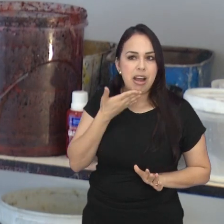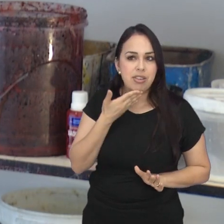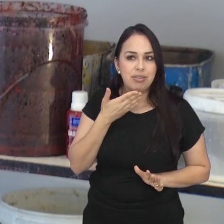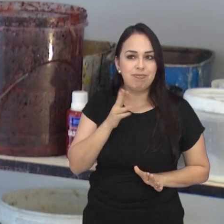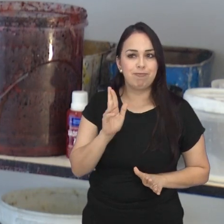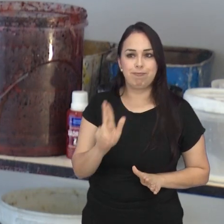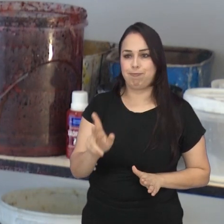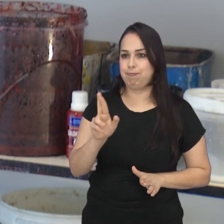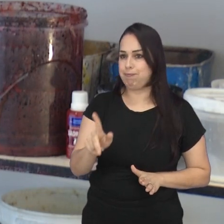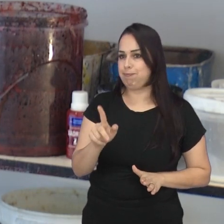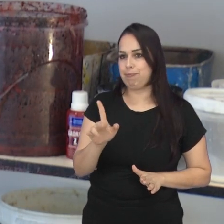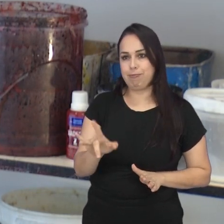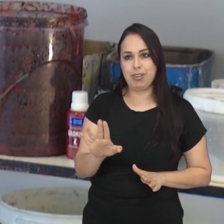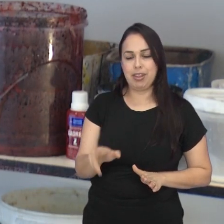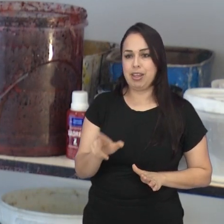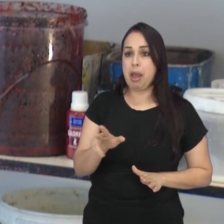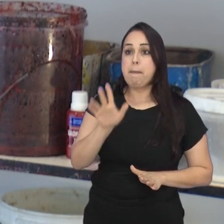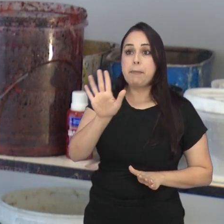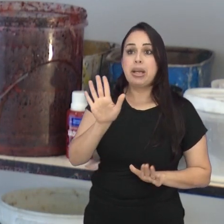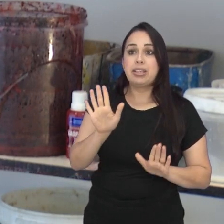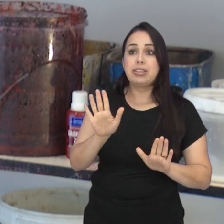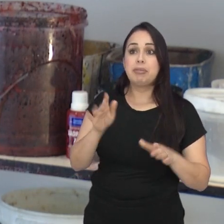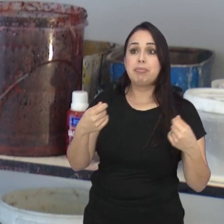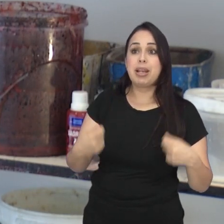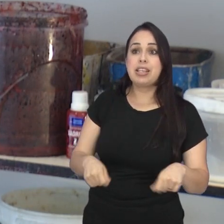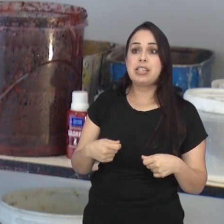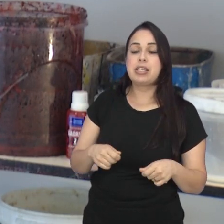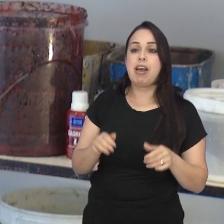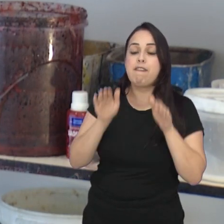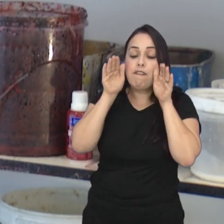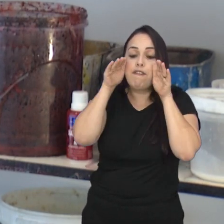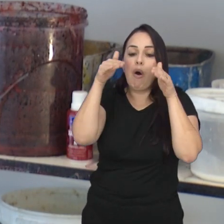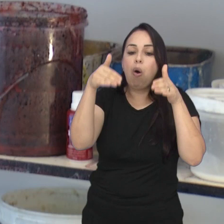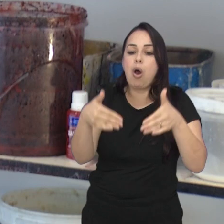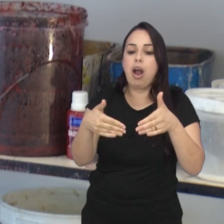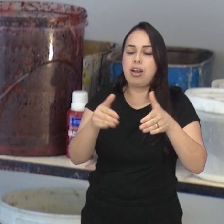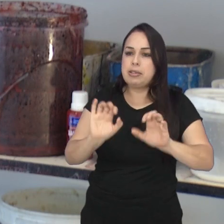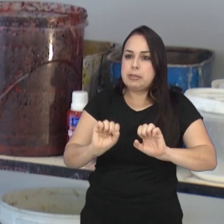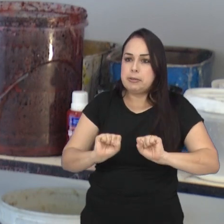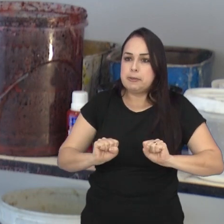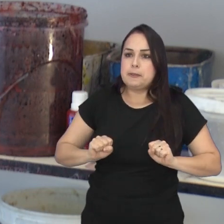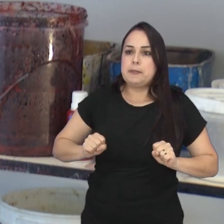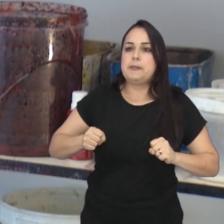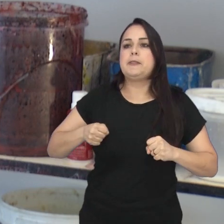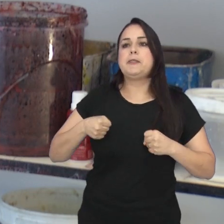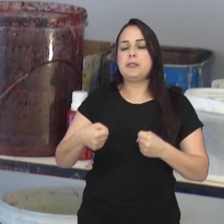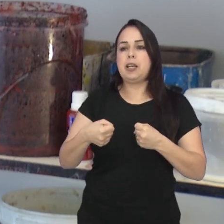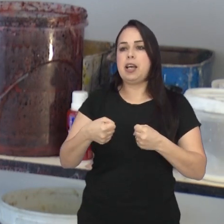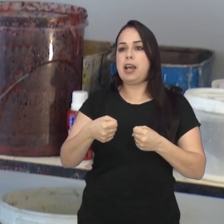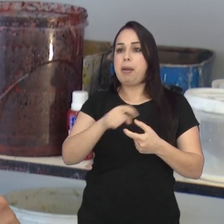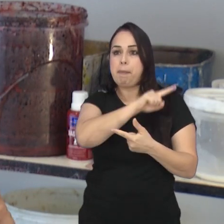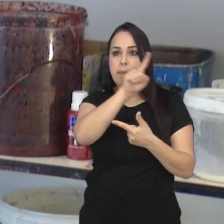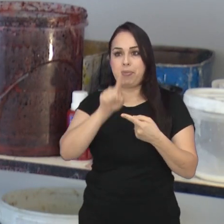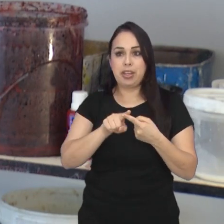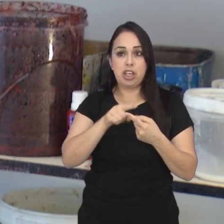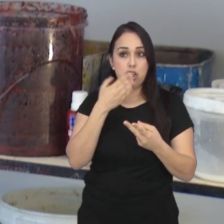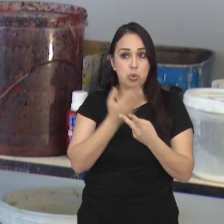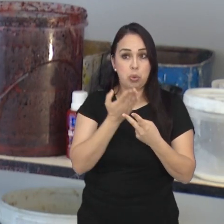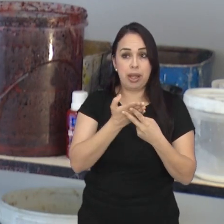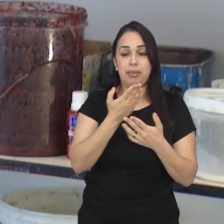Fácil não é fácil não. Mas você tem que ter dedicação, de